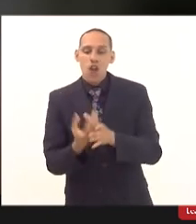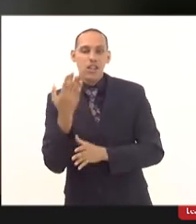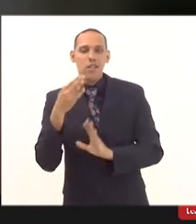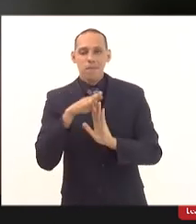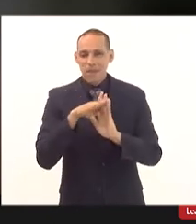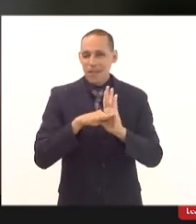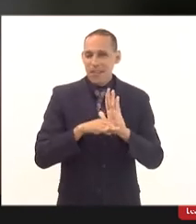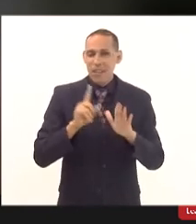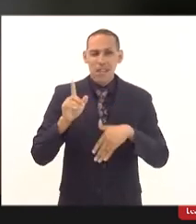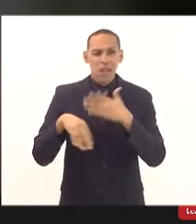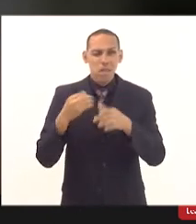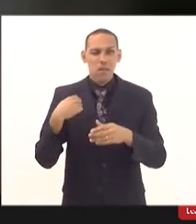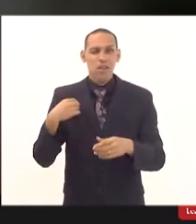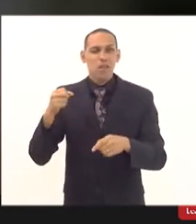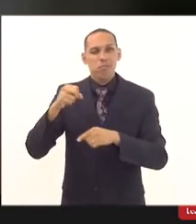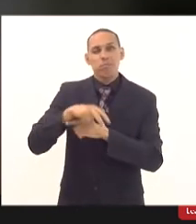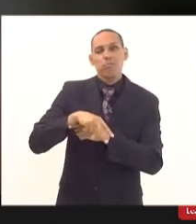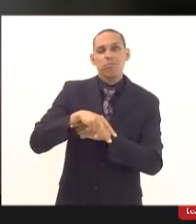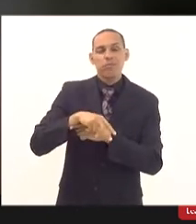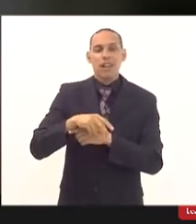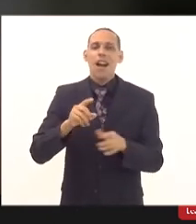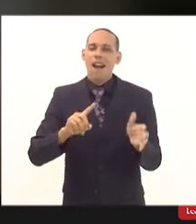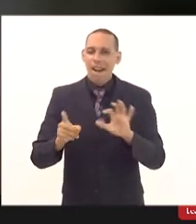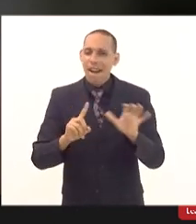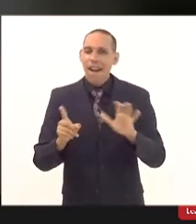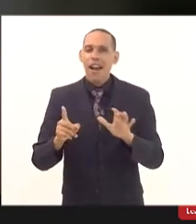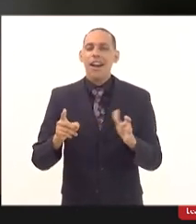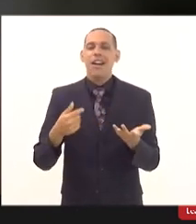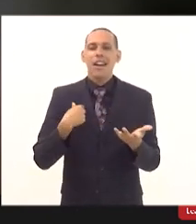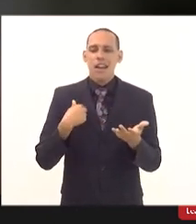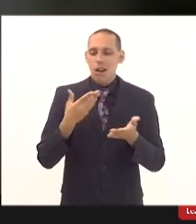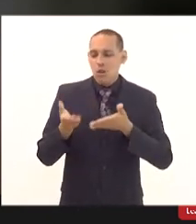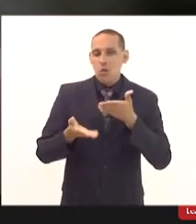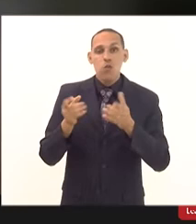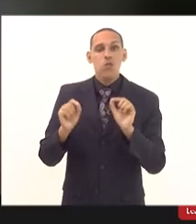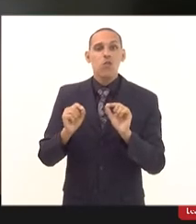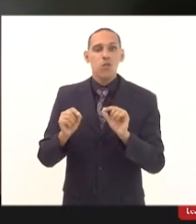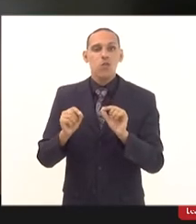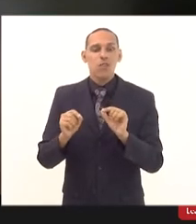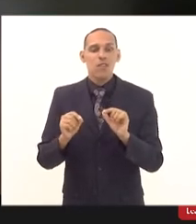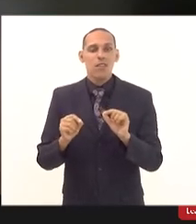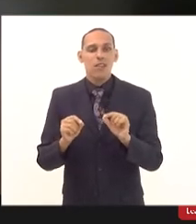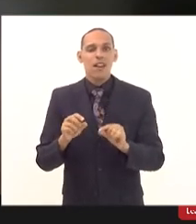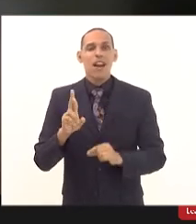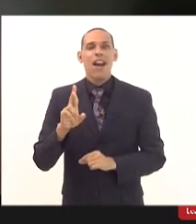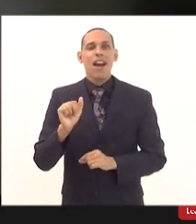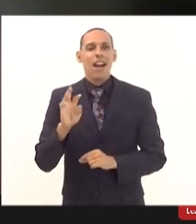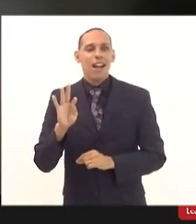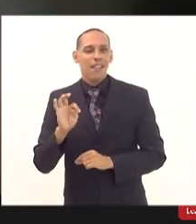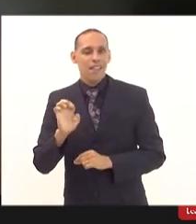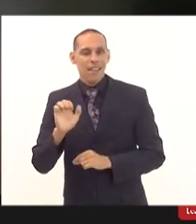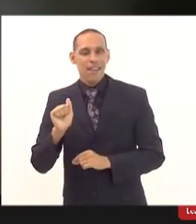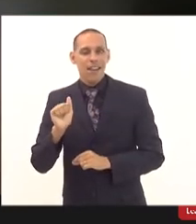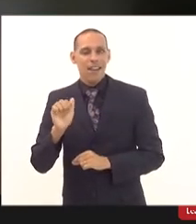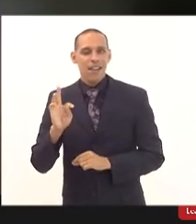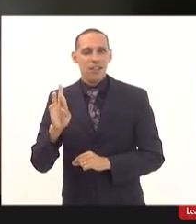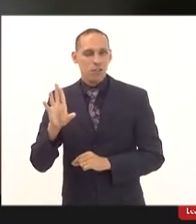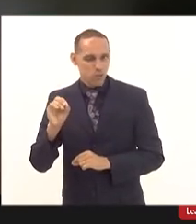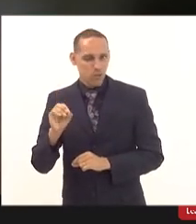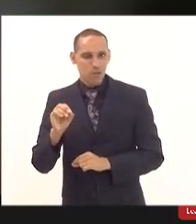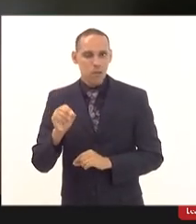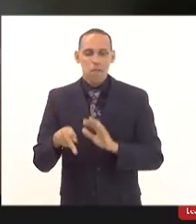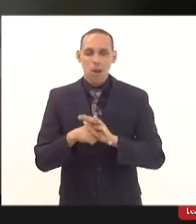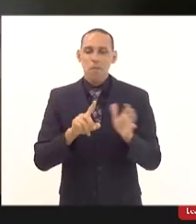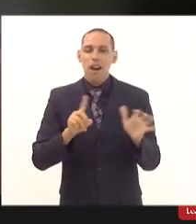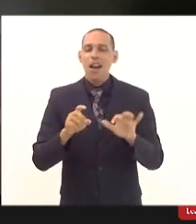já contratada pela pela rádio eu lhe dei Conrad teatro da Rádio MEC e foi um encontro incrível